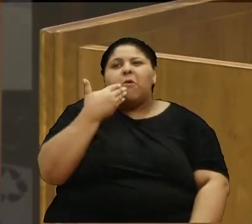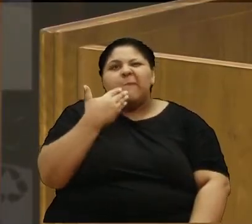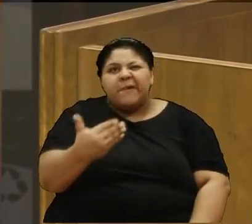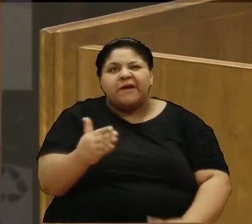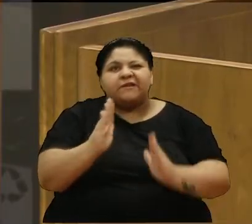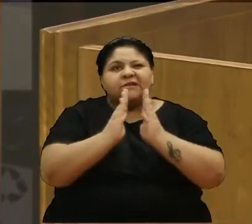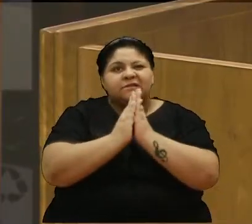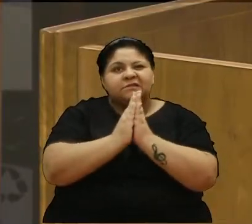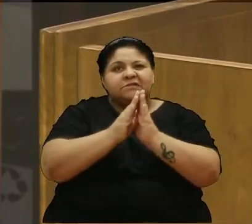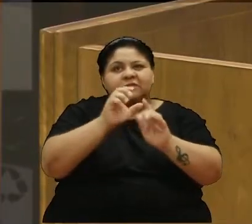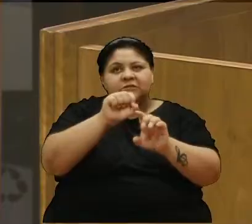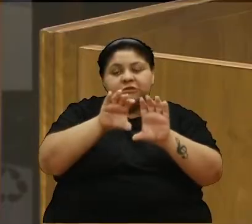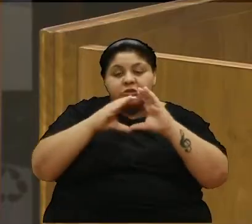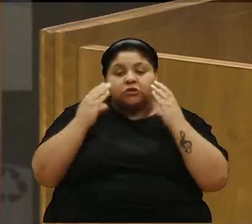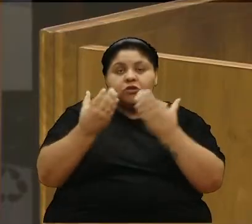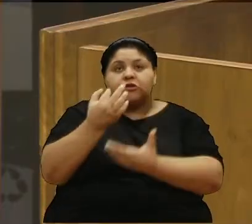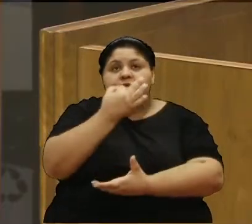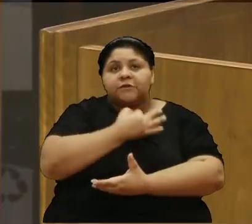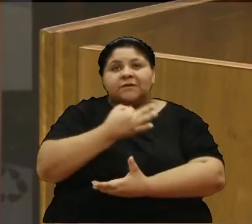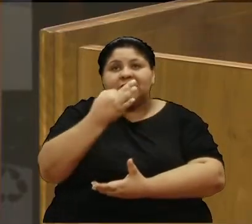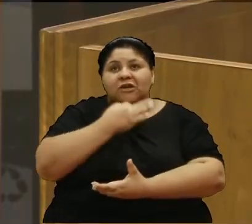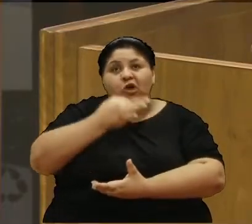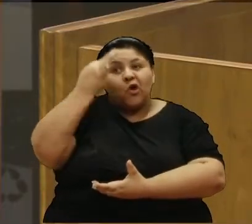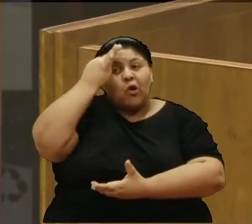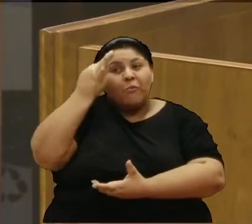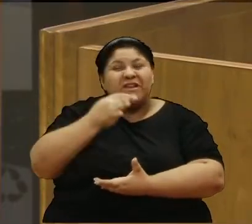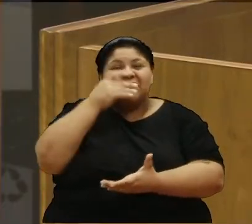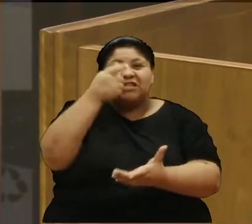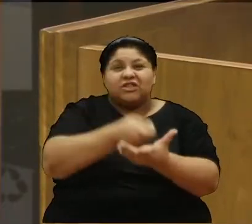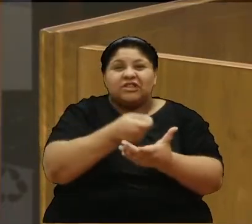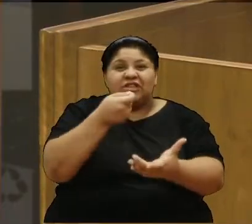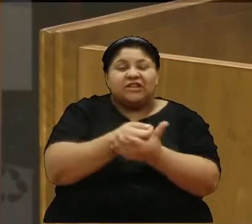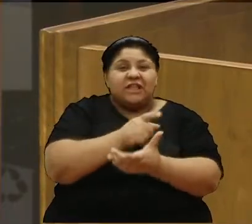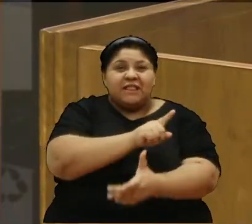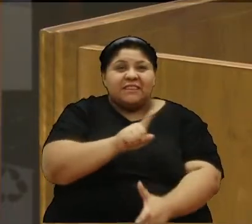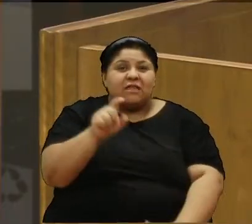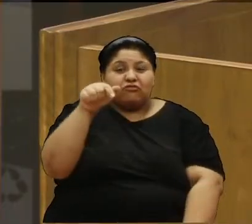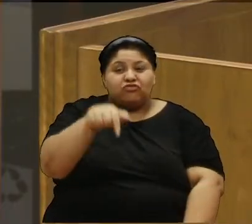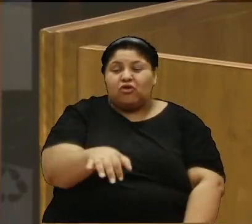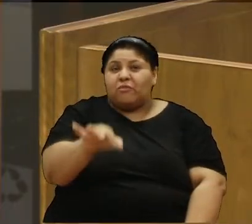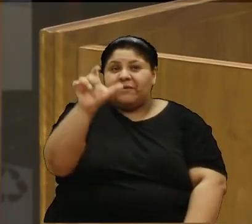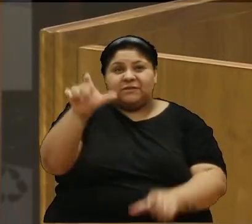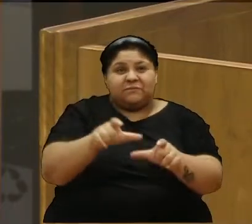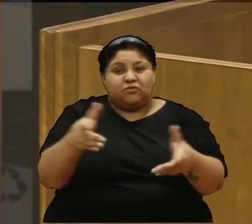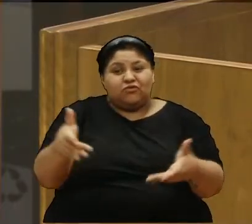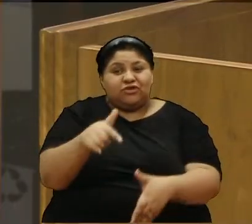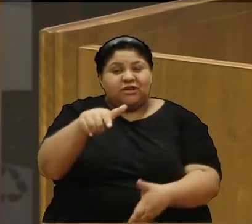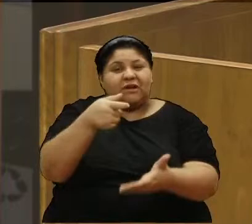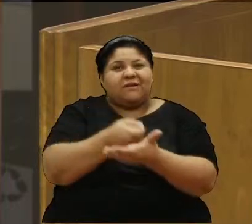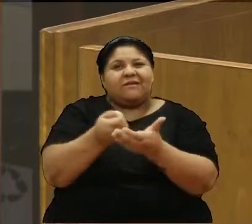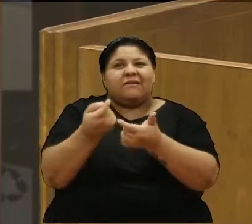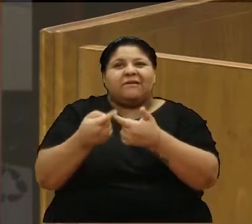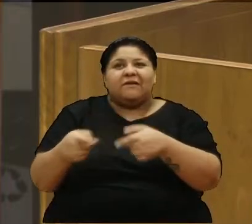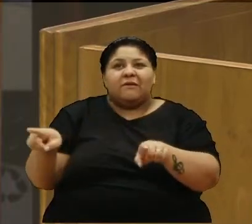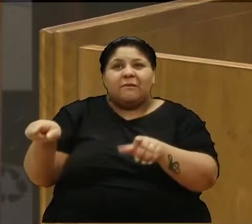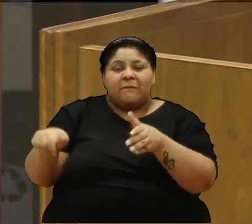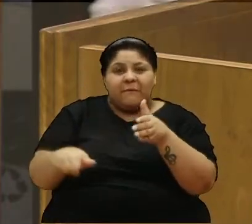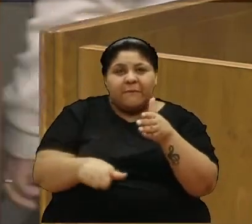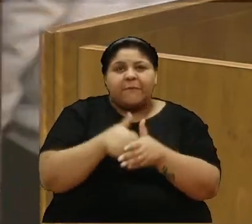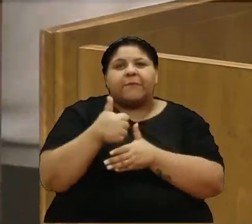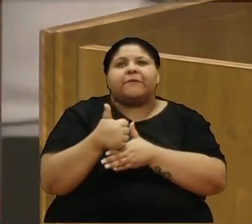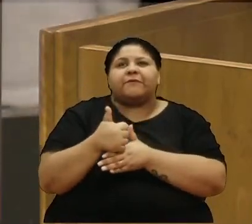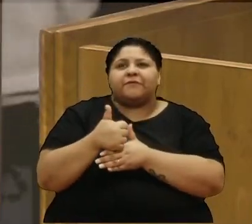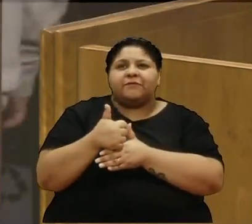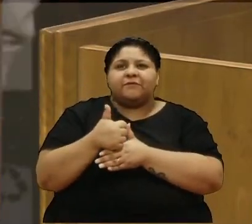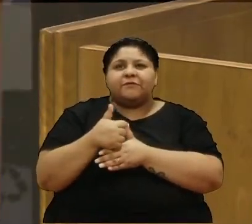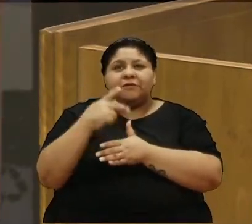que a comunidade de Caxias compreenda essa luta, não só para essas pessoas que estão aqui na luta, mas para o melhor, para